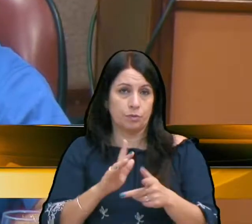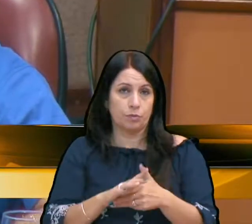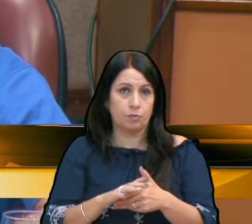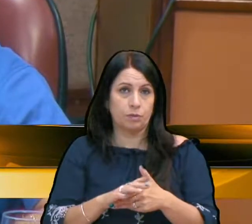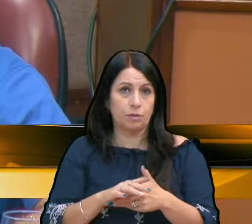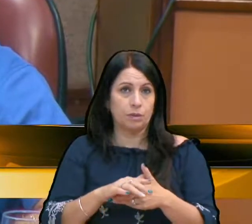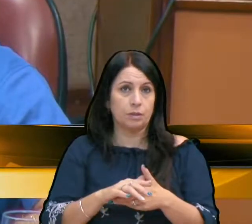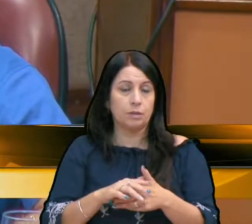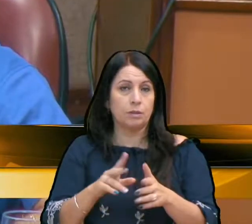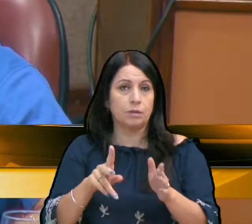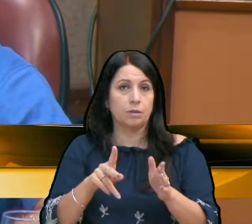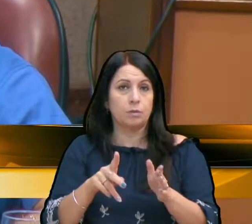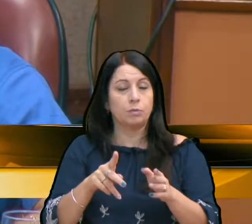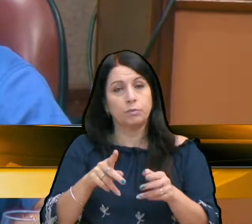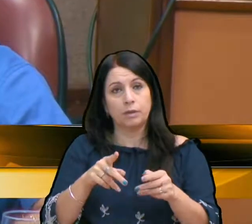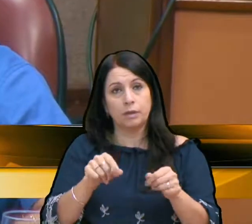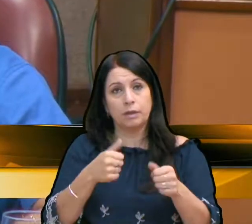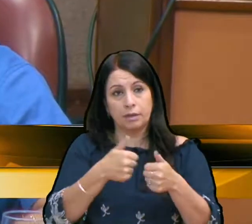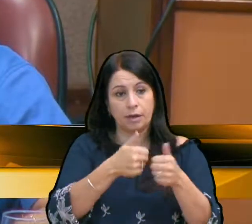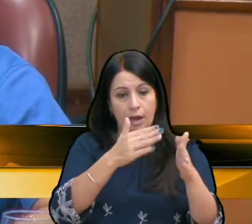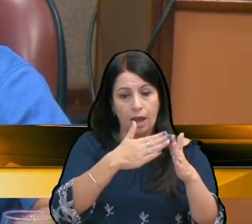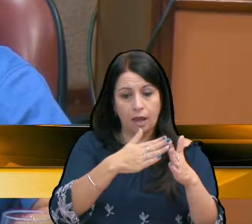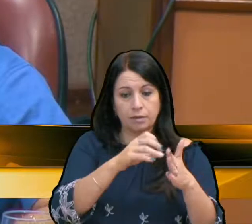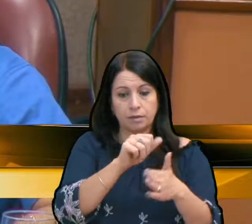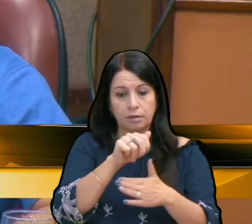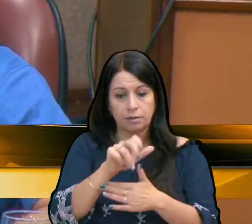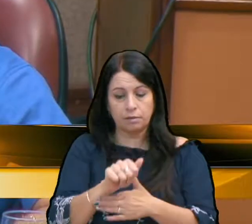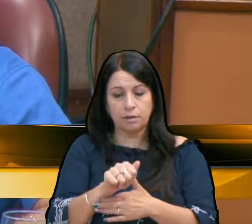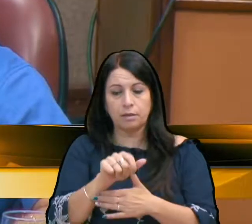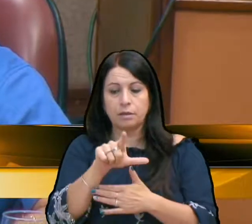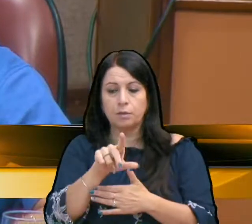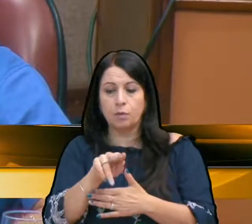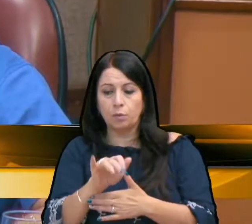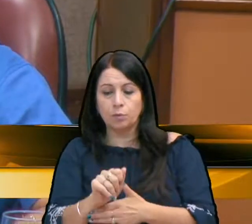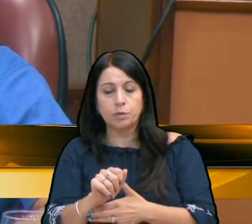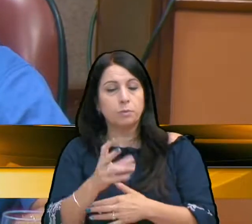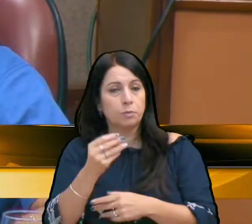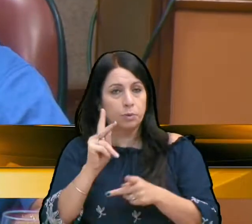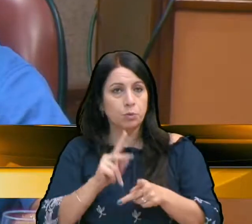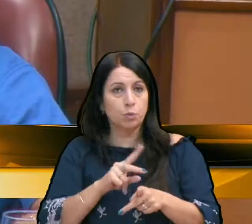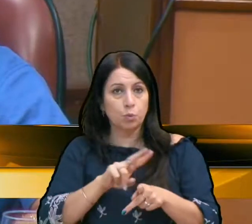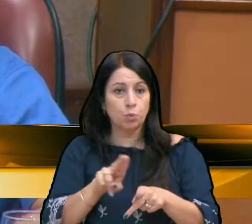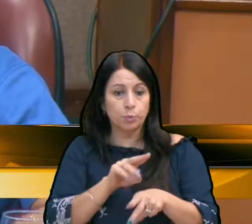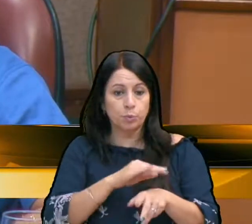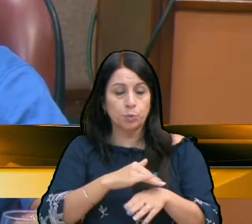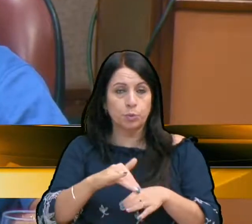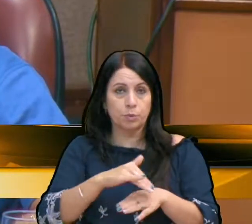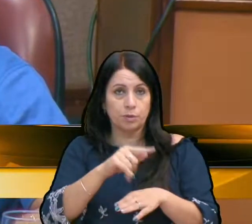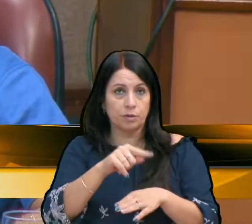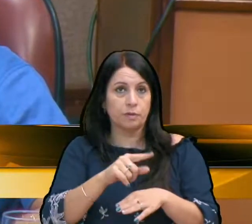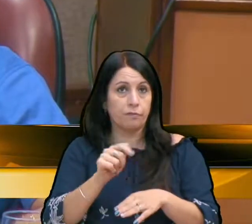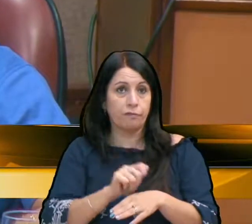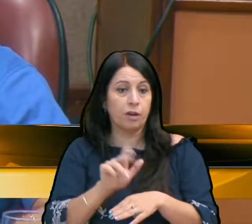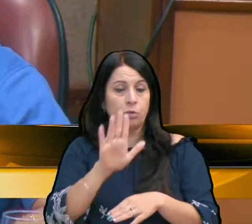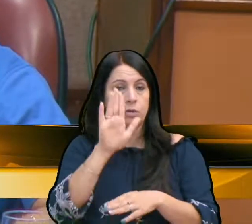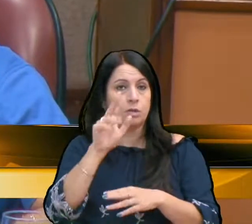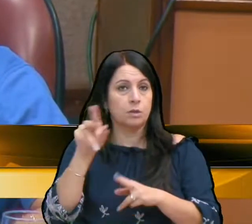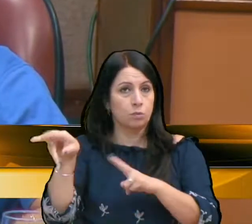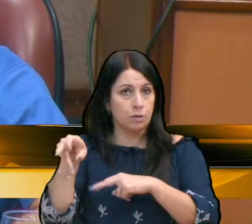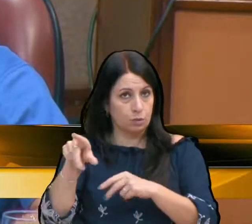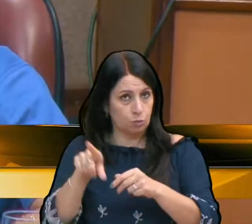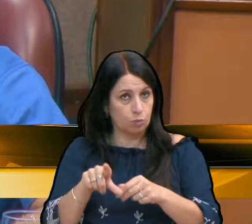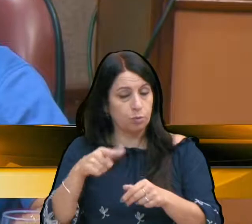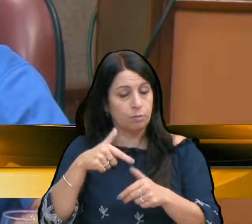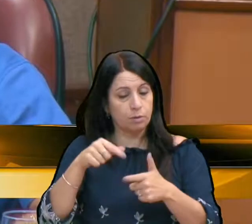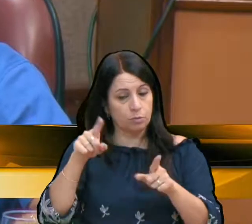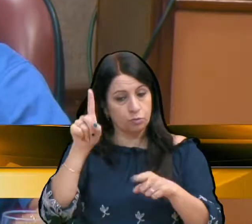são naturais de Santa Lúcia, né? Então, muitas pessoas usam esse trecho, né? E vai valorizar também os nossos agricultores, né? Que trabalham